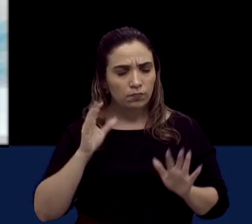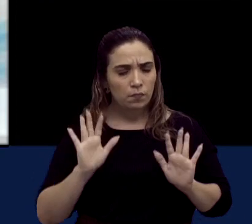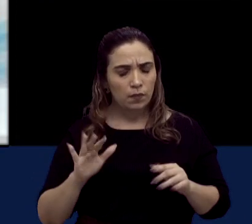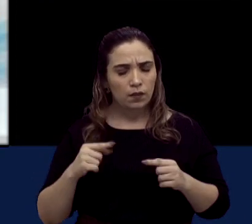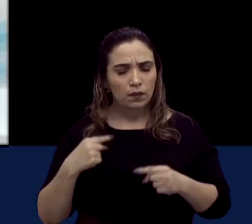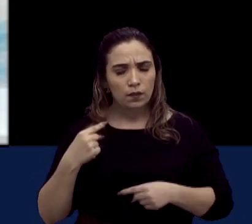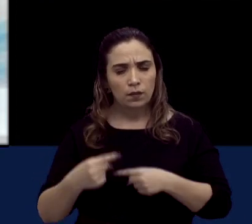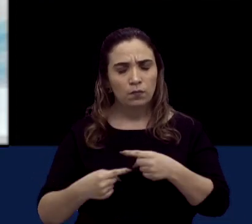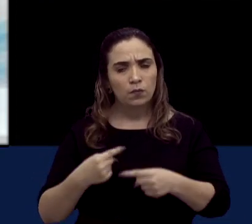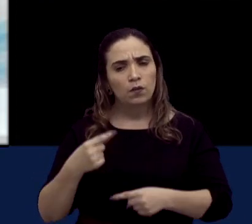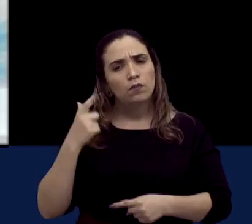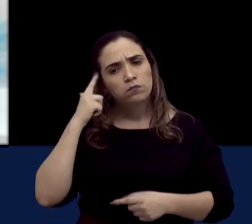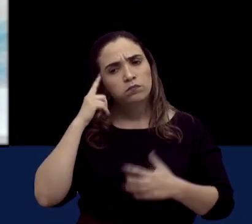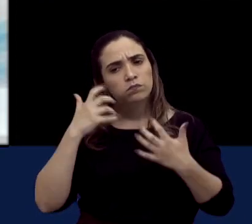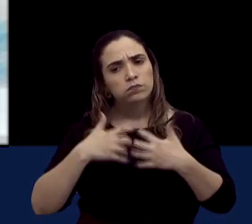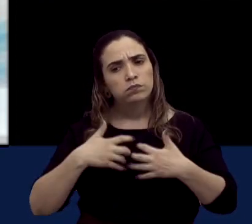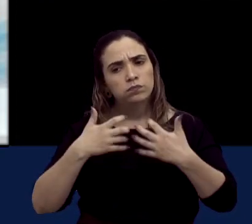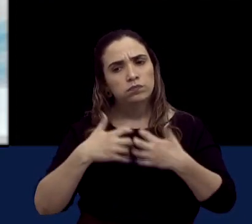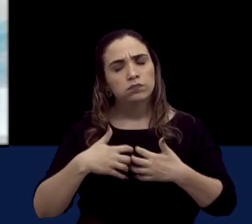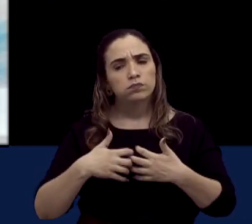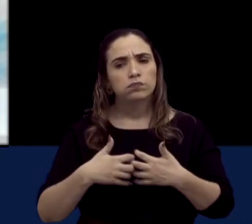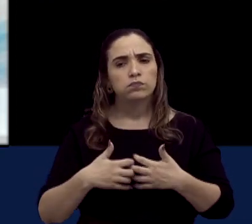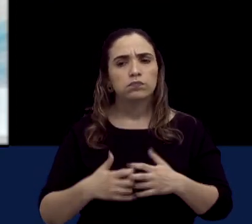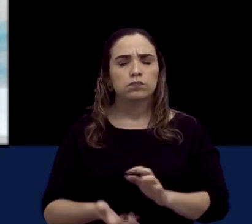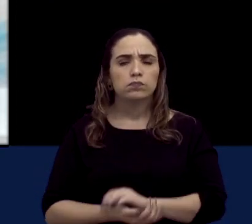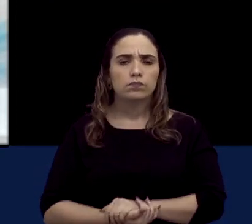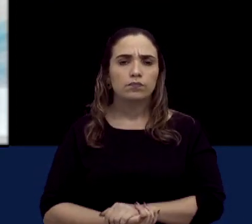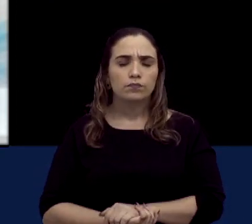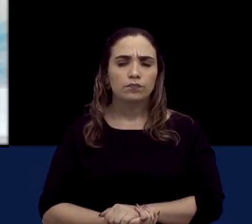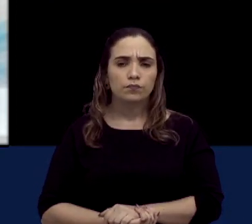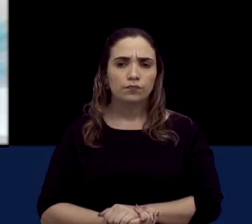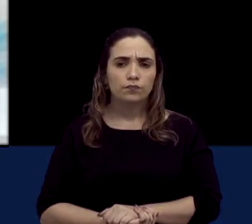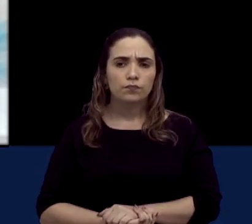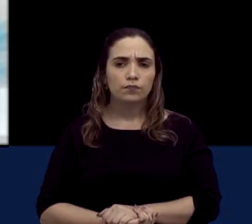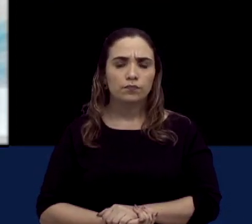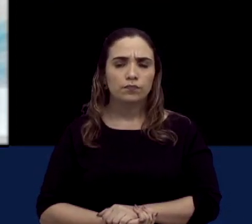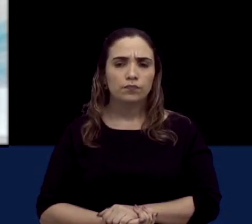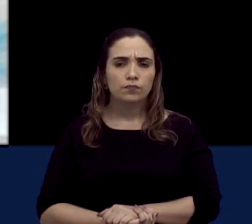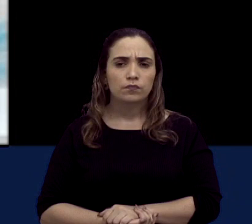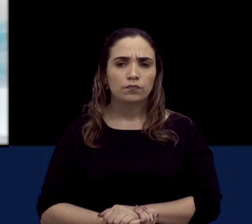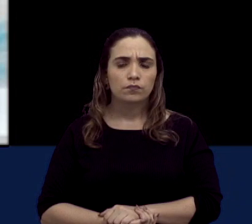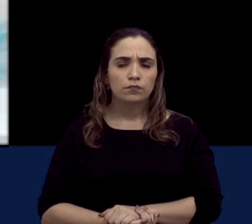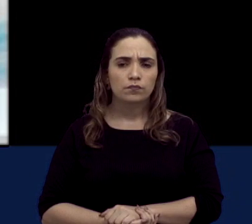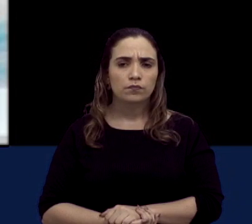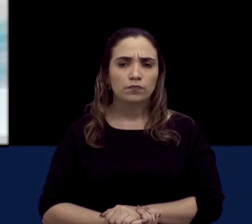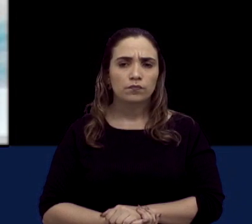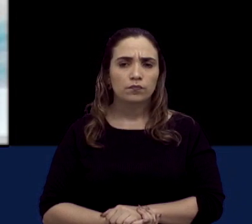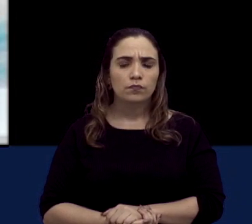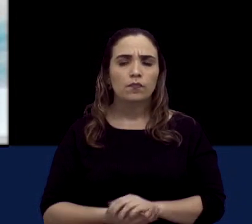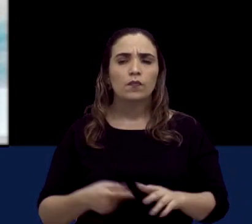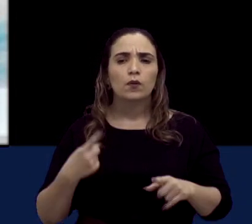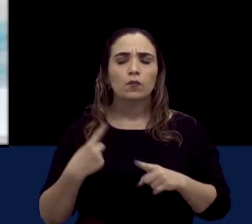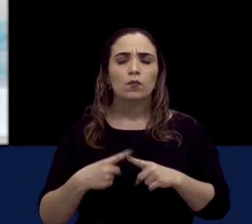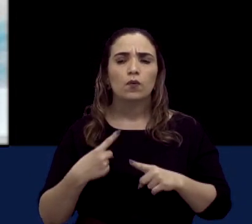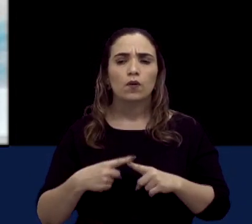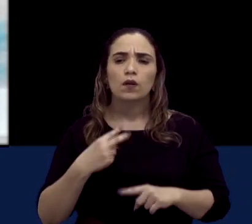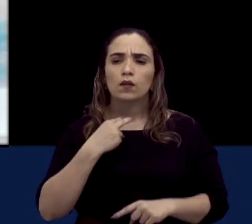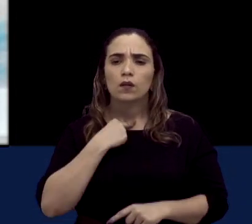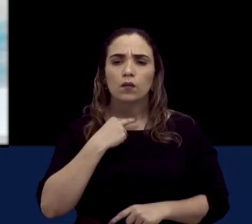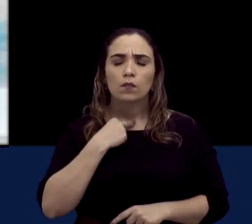depois começa a surgir algumas inquietações. Mas por quê, né? Por que a gente não